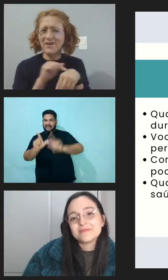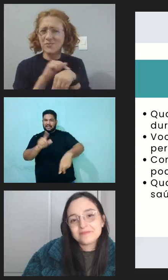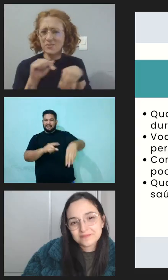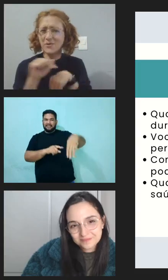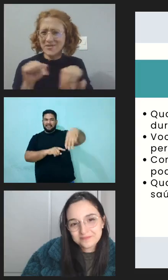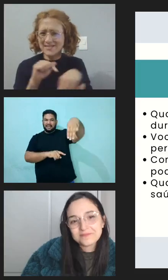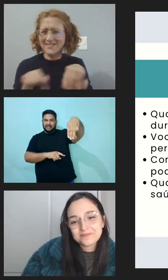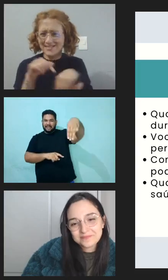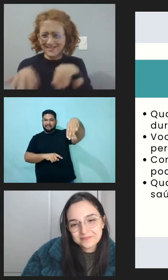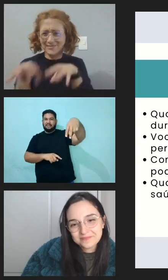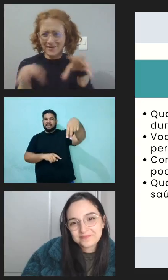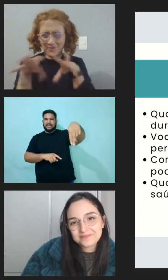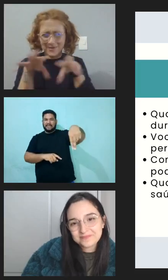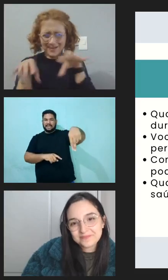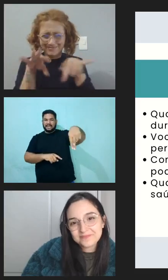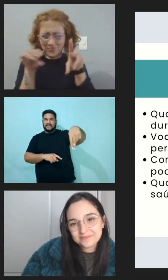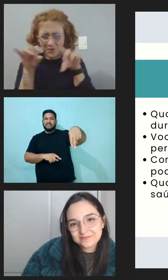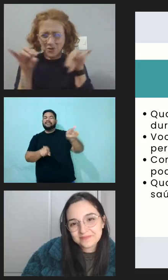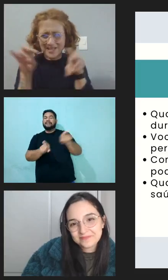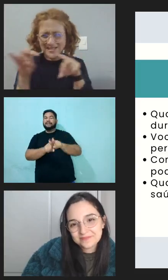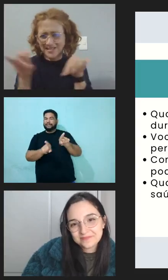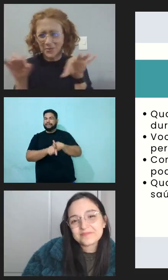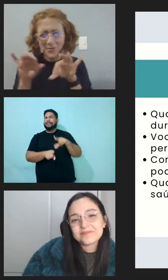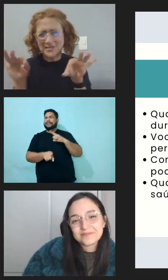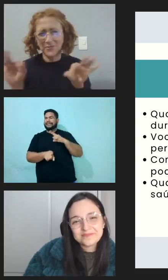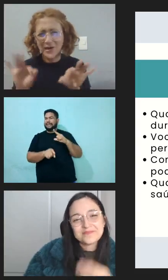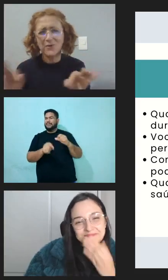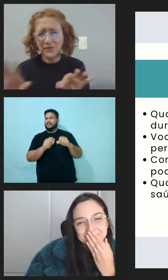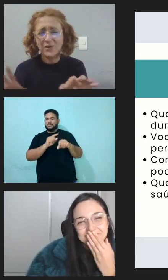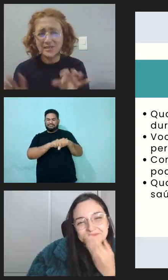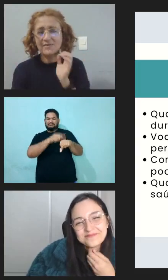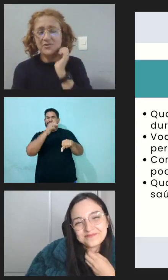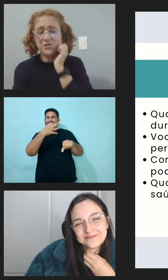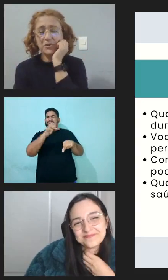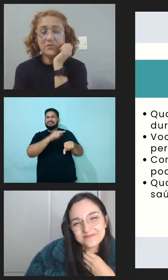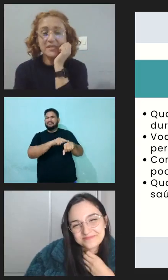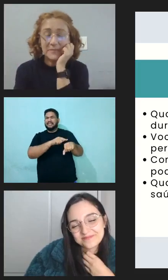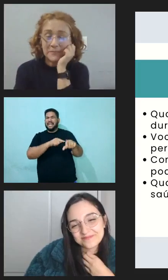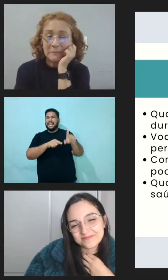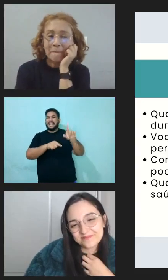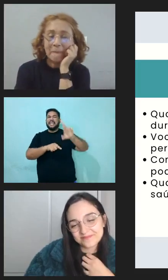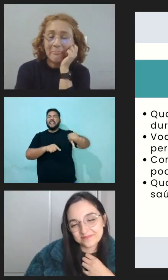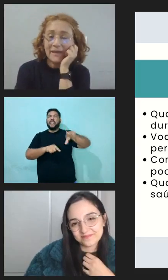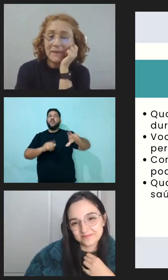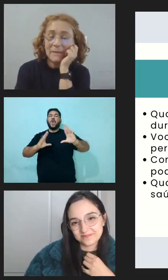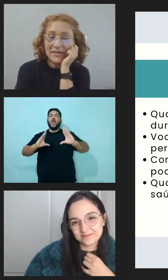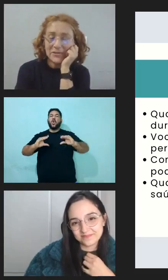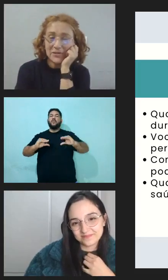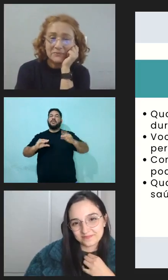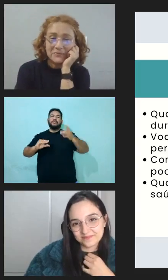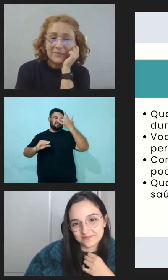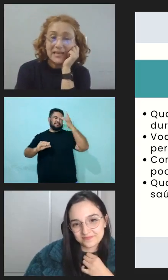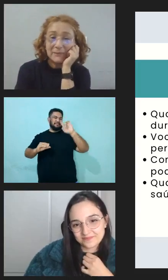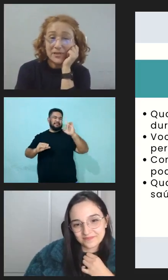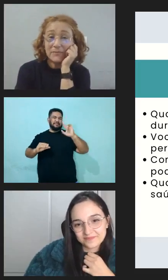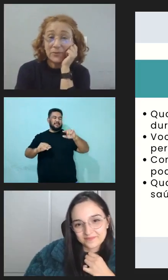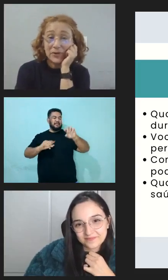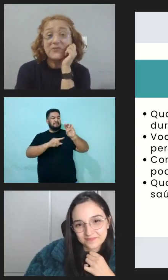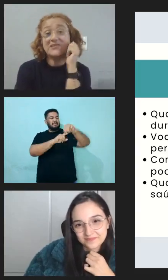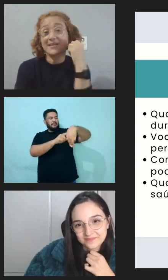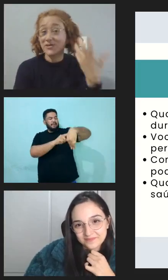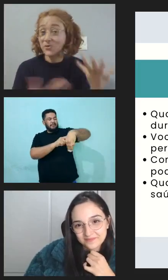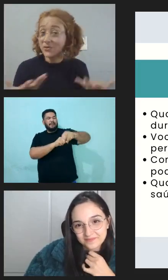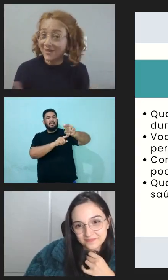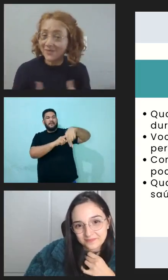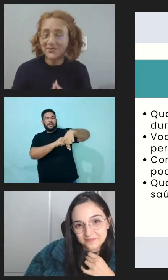dá alguma coisinha, dá um choquezinho, alguma coisa que não é confortável de produzir. Realmente. Mas que bom que você